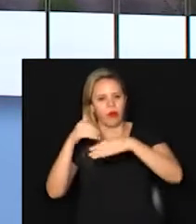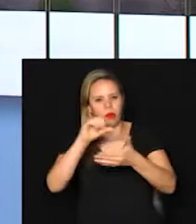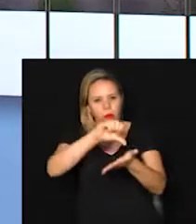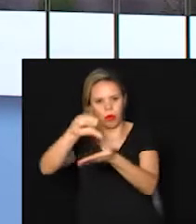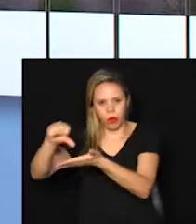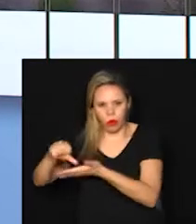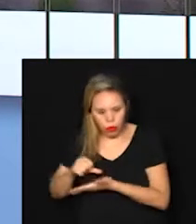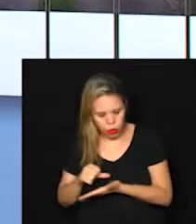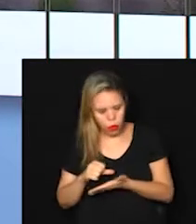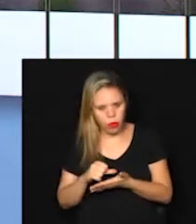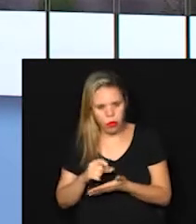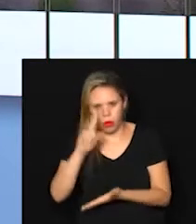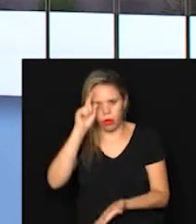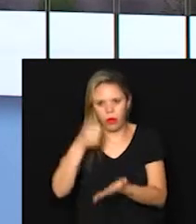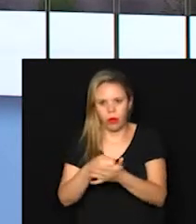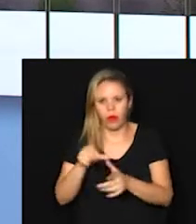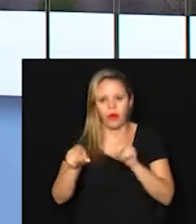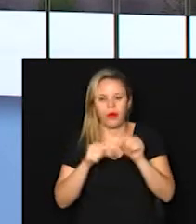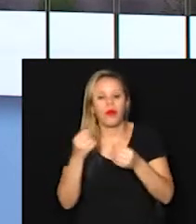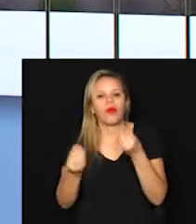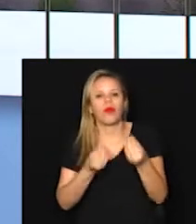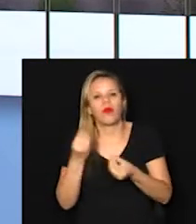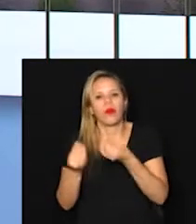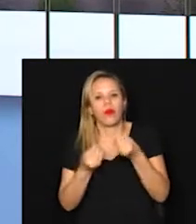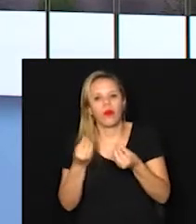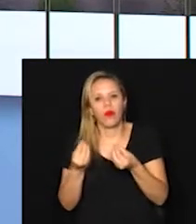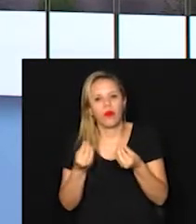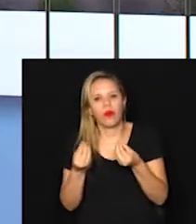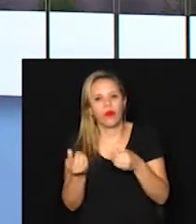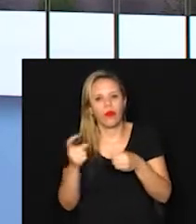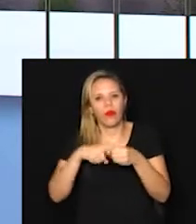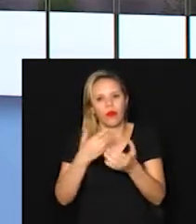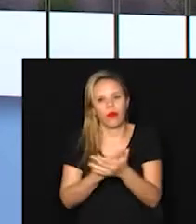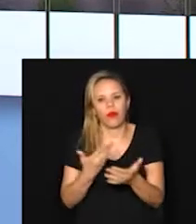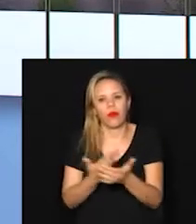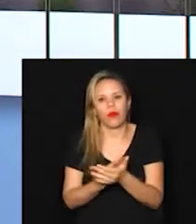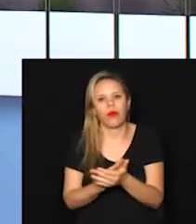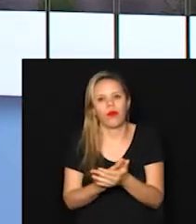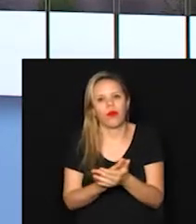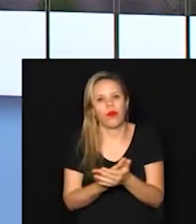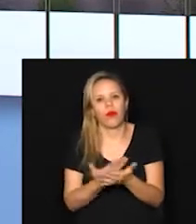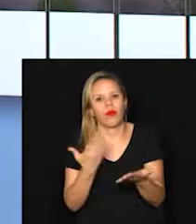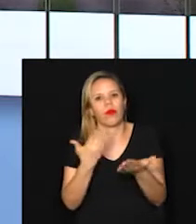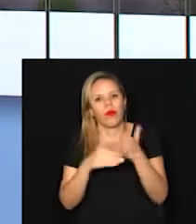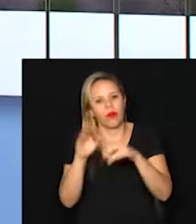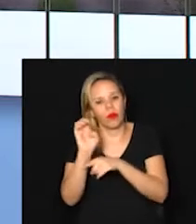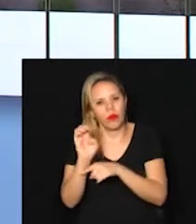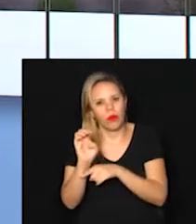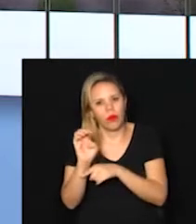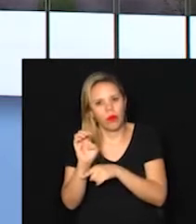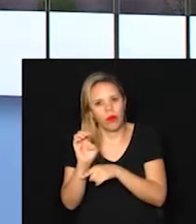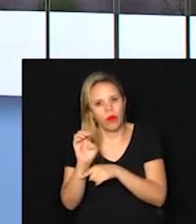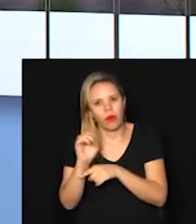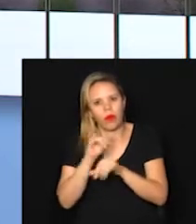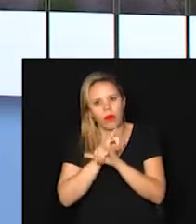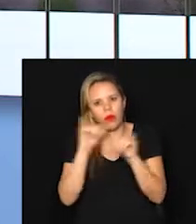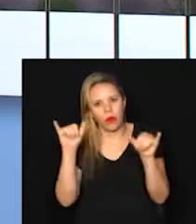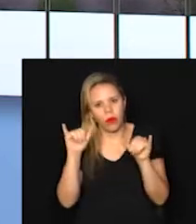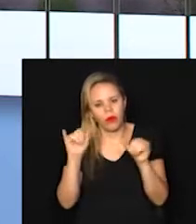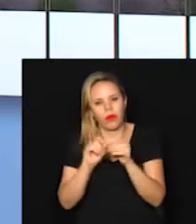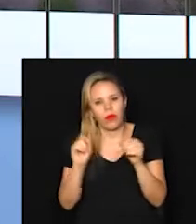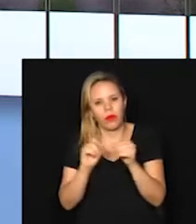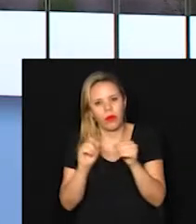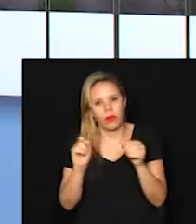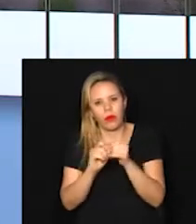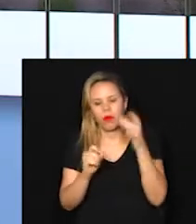Regional, para decidir como será, então, a volta às aulas na rede estadual. E esse anúncio deve ser